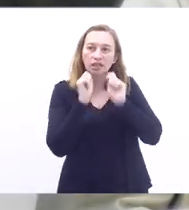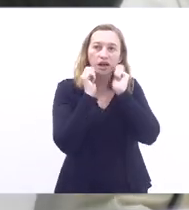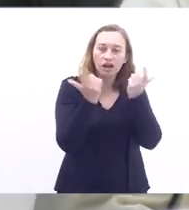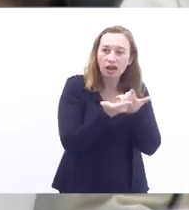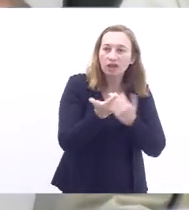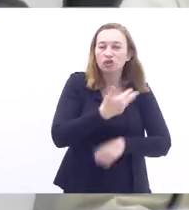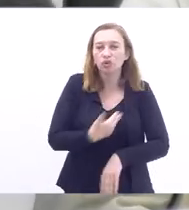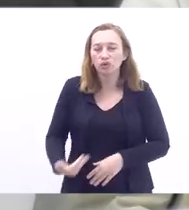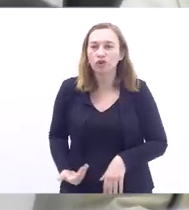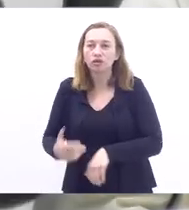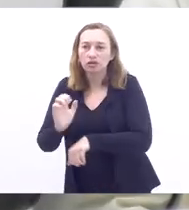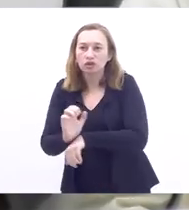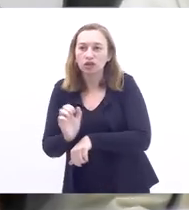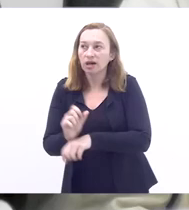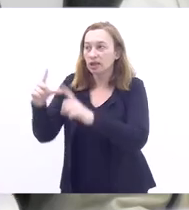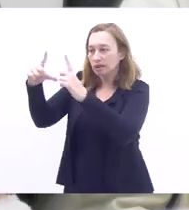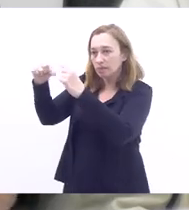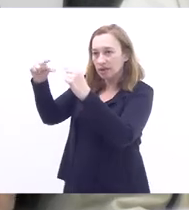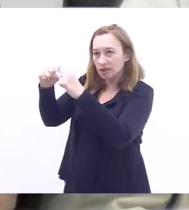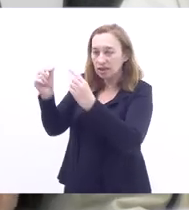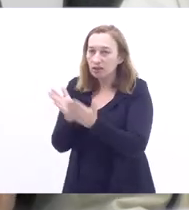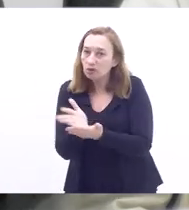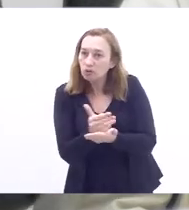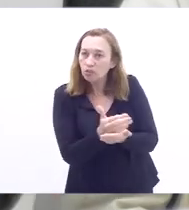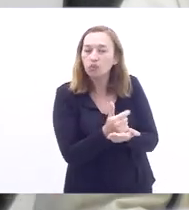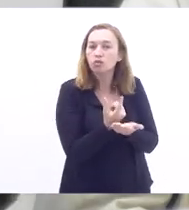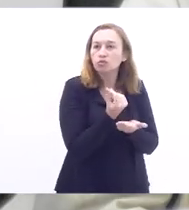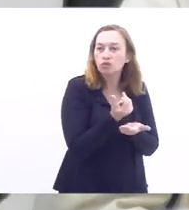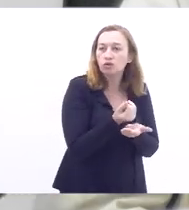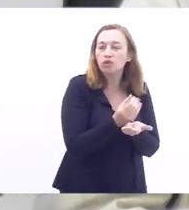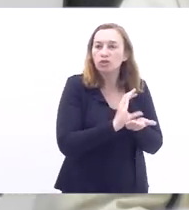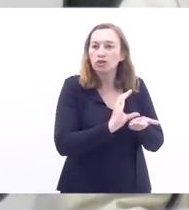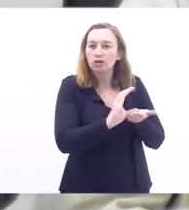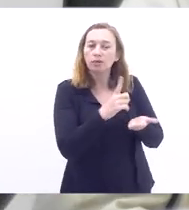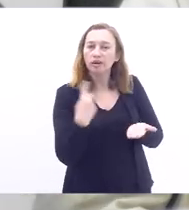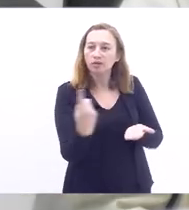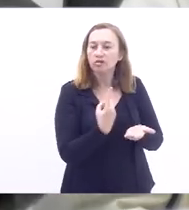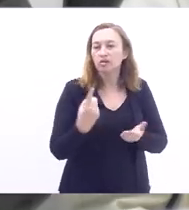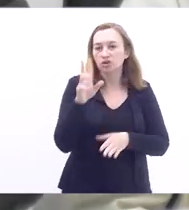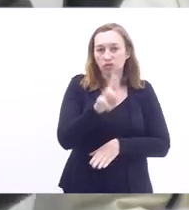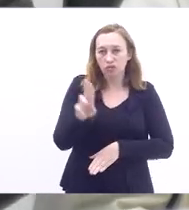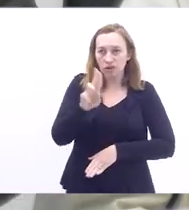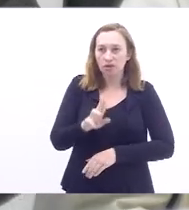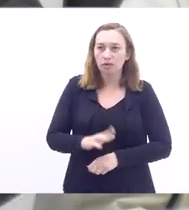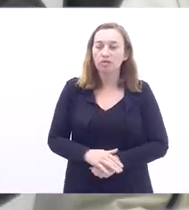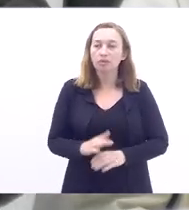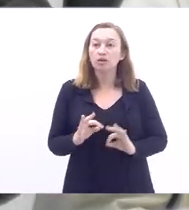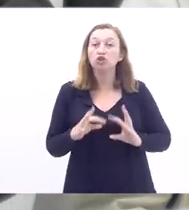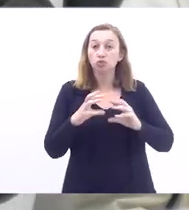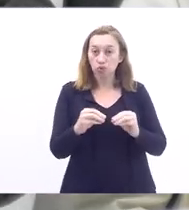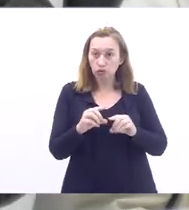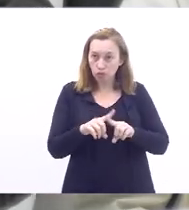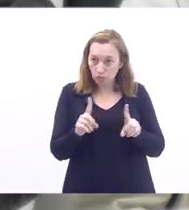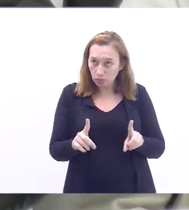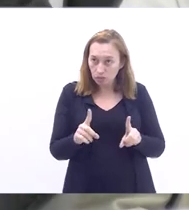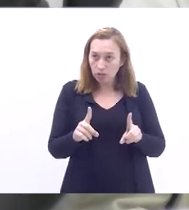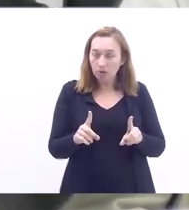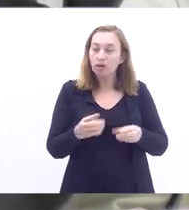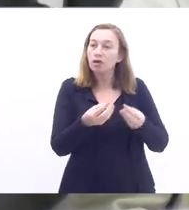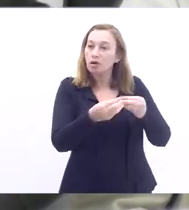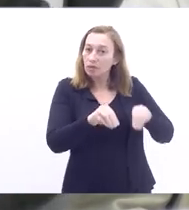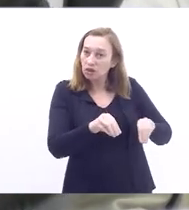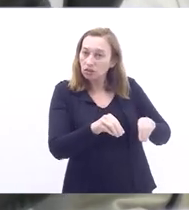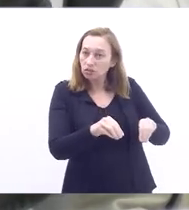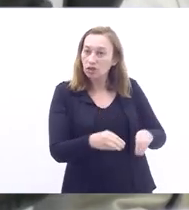quanto o Governo do Estado tanto em Brasília para arrecadar recursos para nossa intuição mas tudo isso você vai